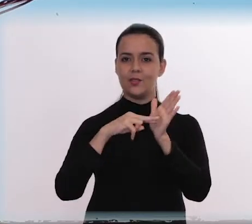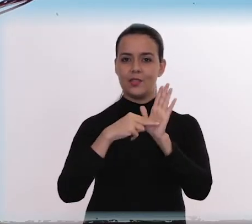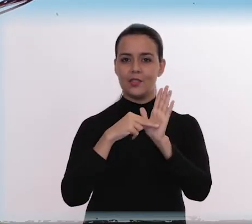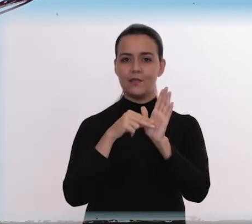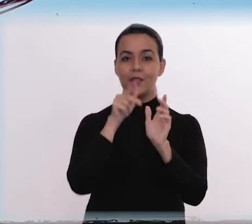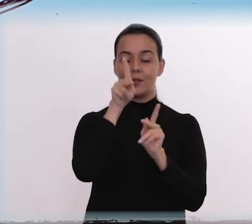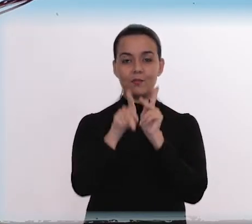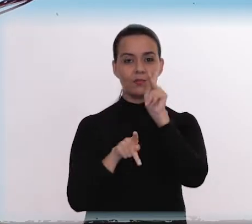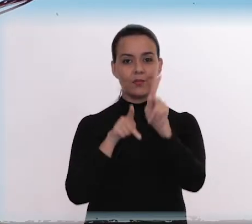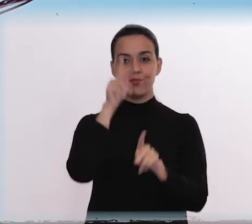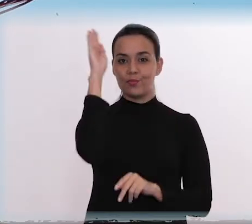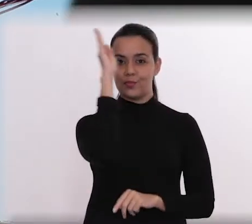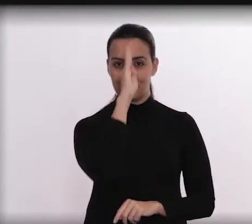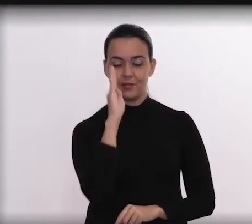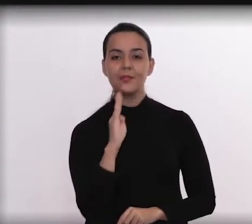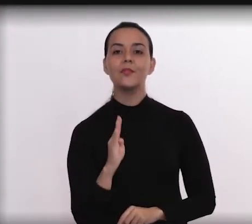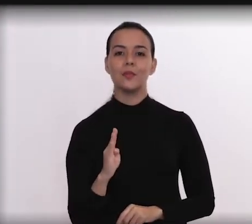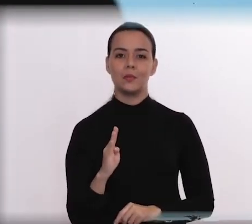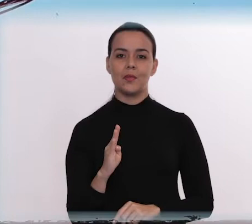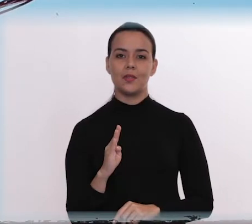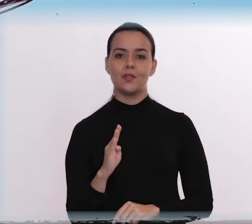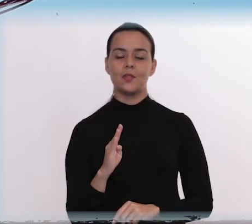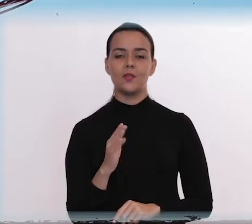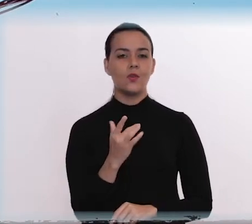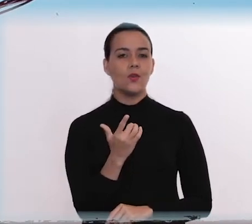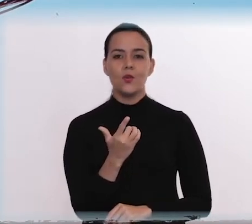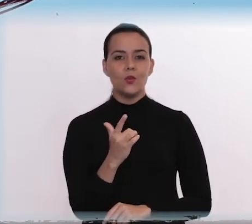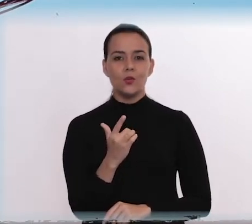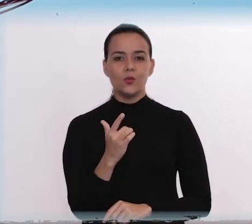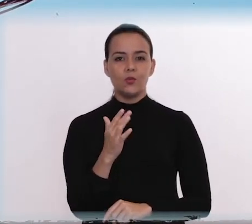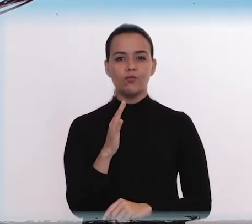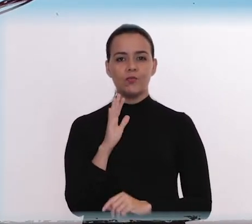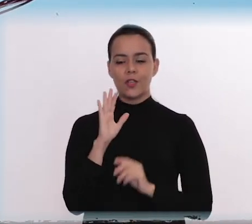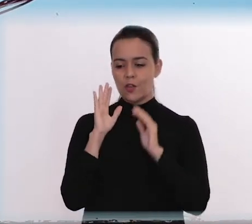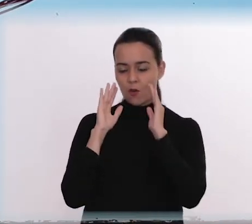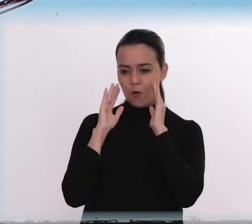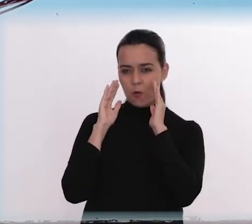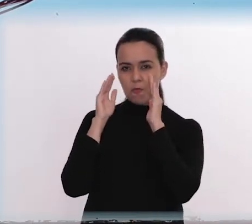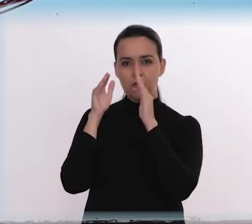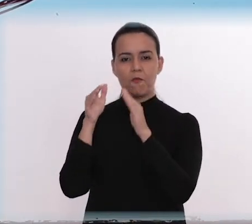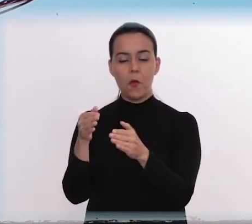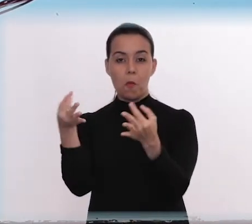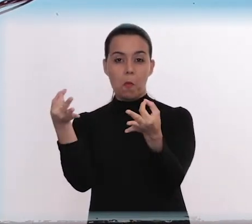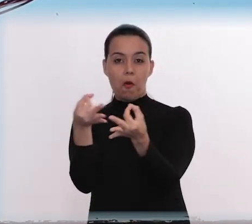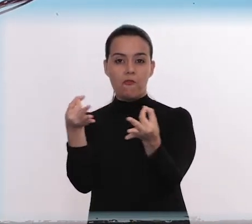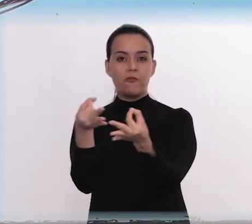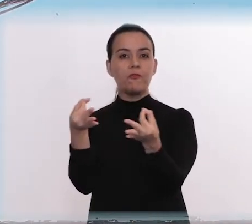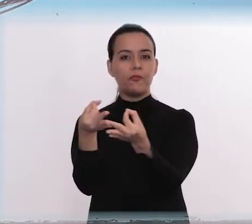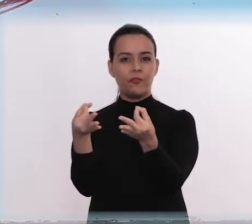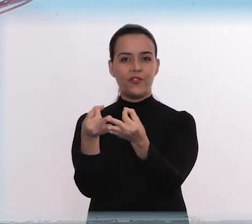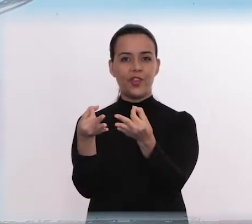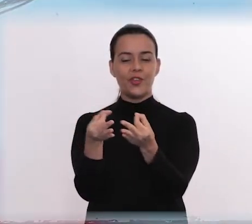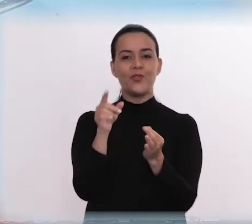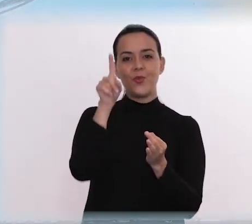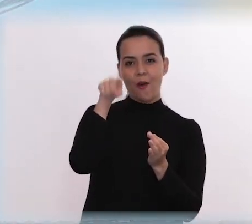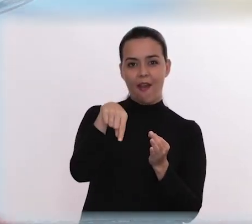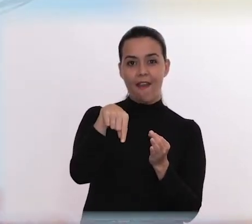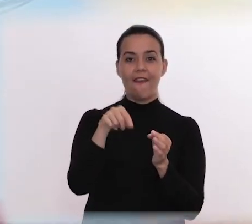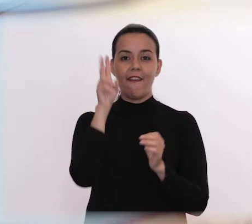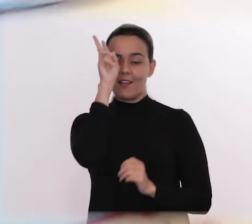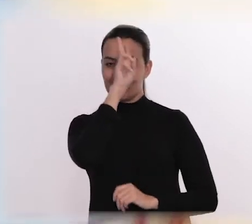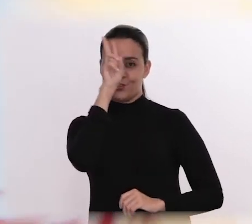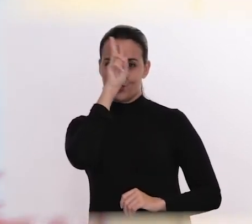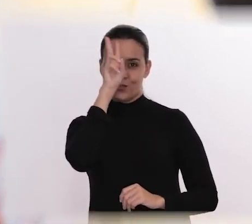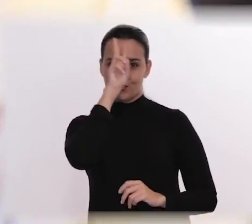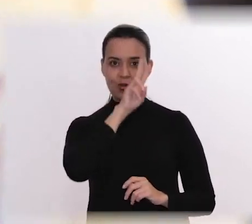seus irmãos, ela é menos idealizada ainda, e daí essa cidade ser retratada de um modo caricato, né, através de